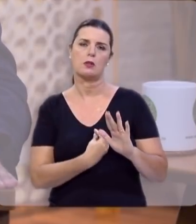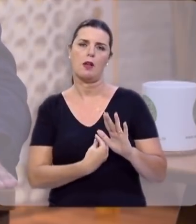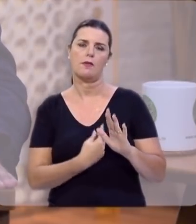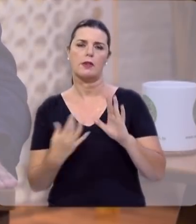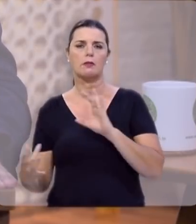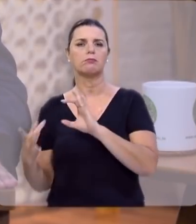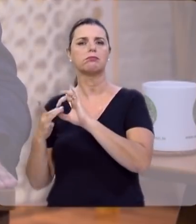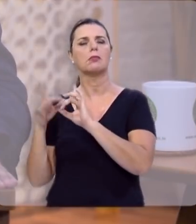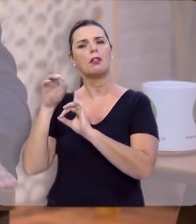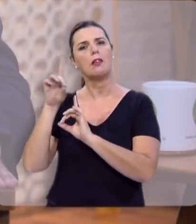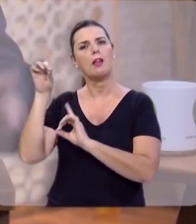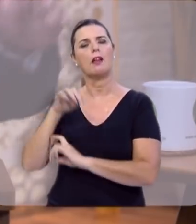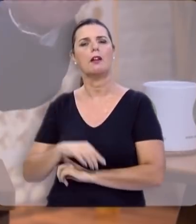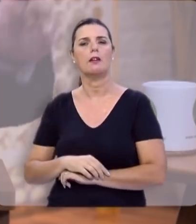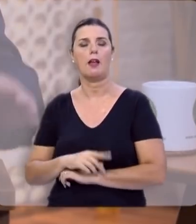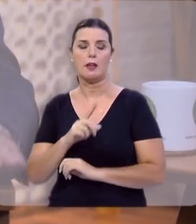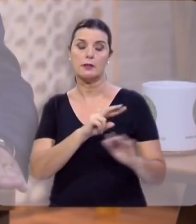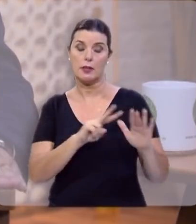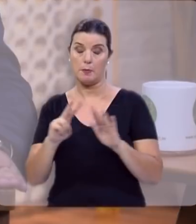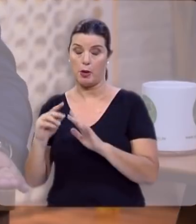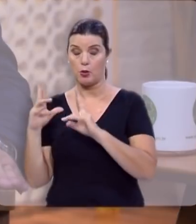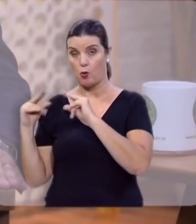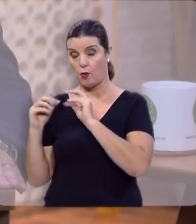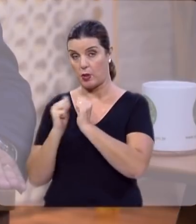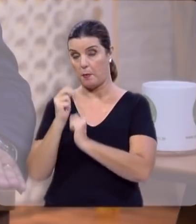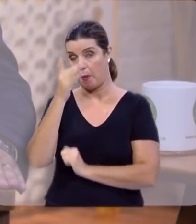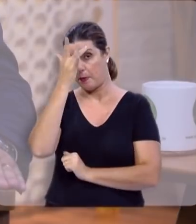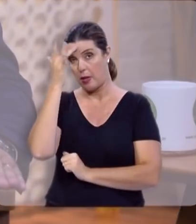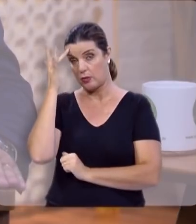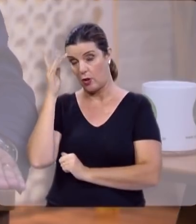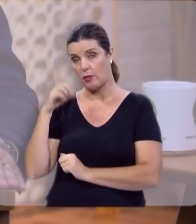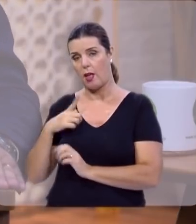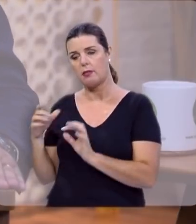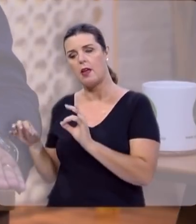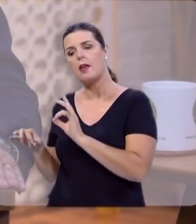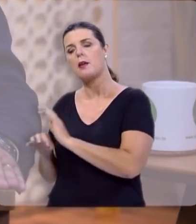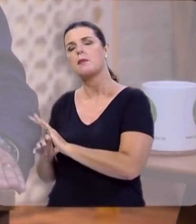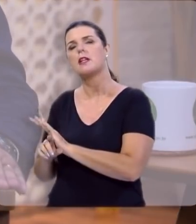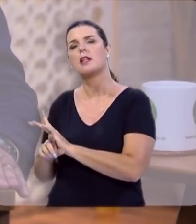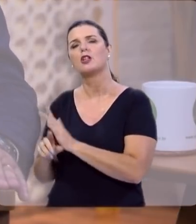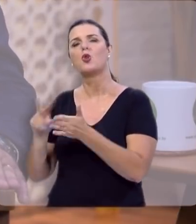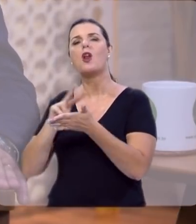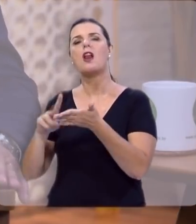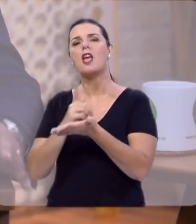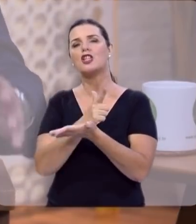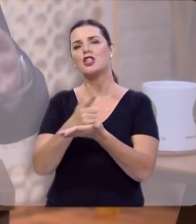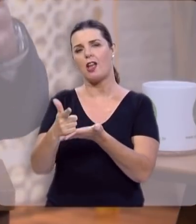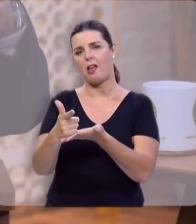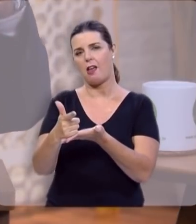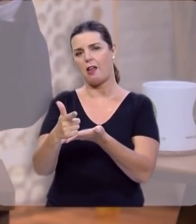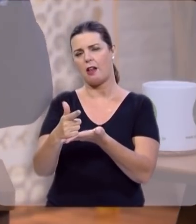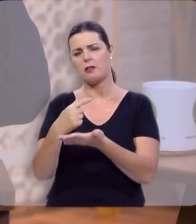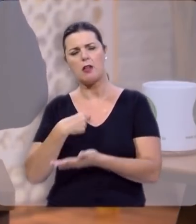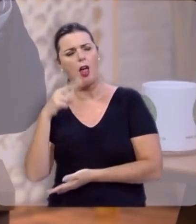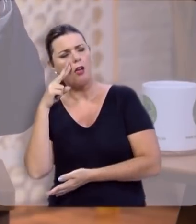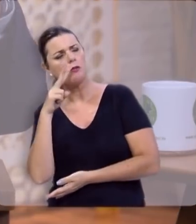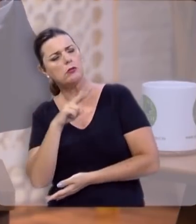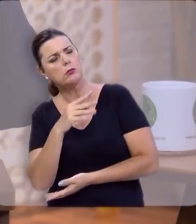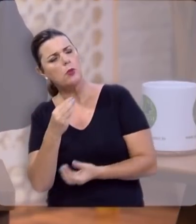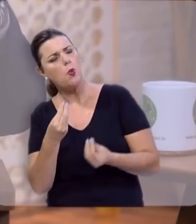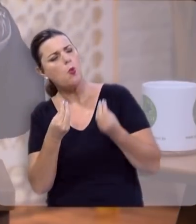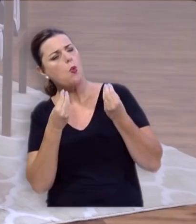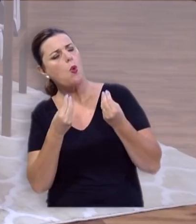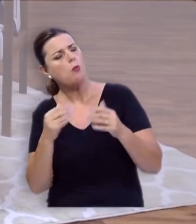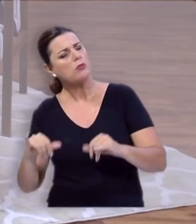e para nos aproximar dele. Essa semana eu conversava com uma pessoa que está terminando a leitura de Gênesis e ela ficava perplexa